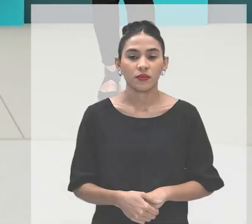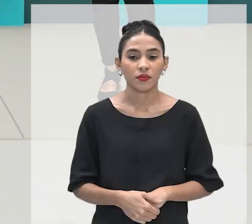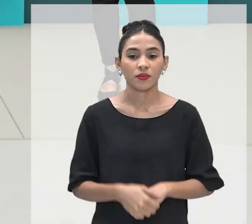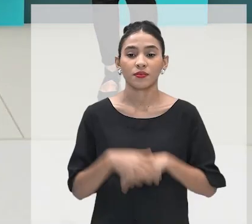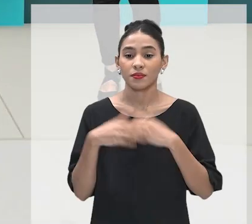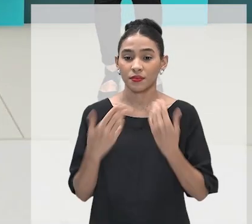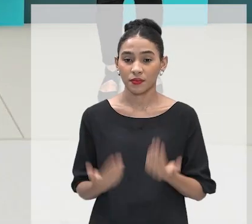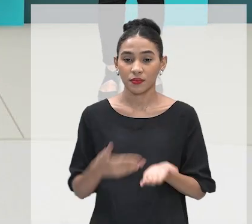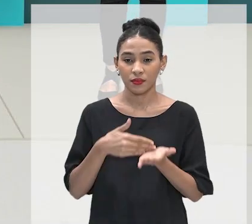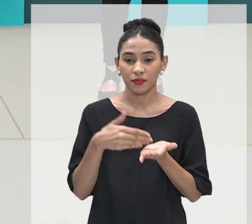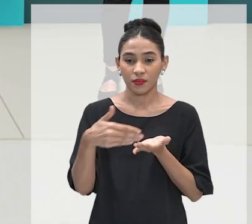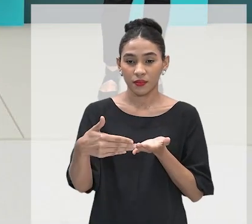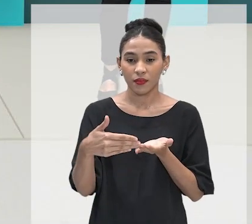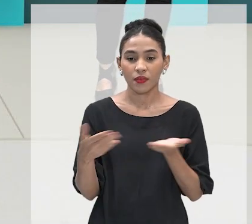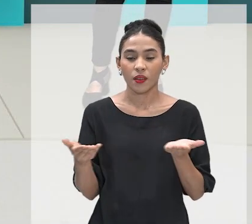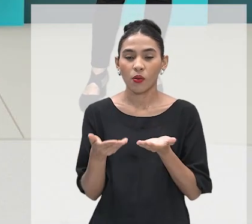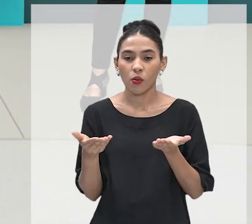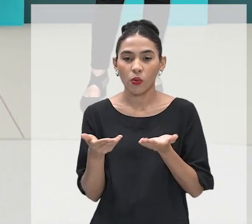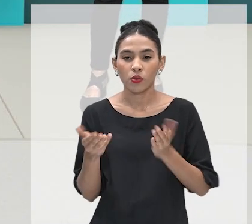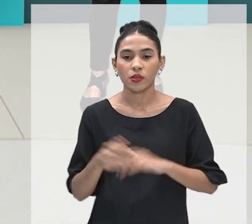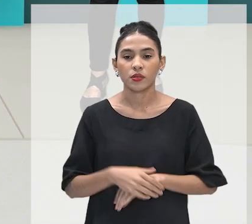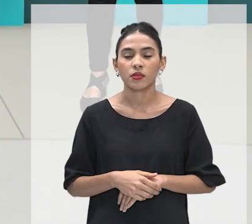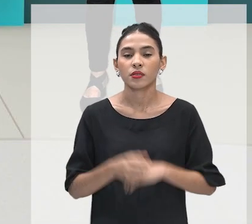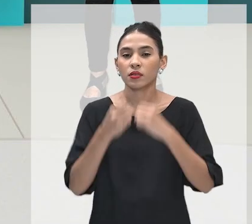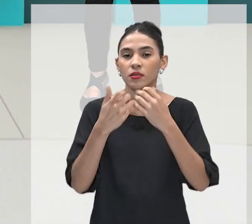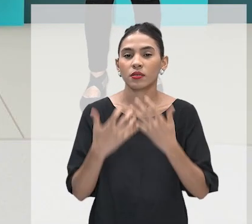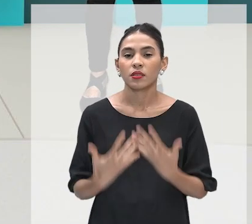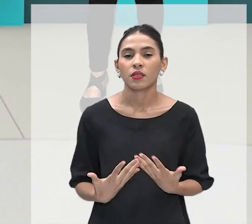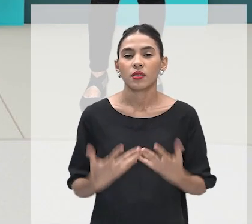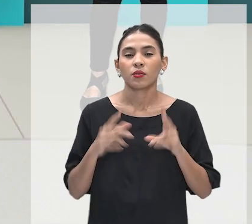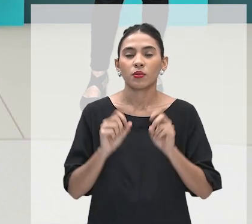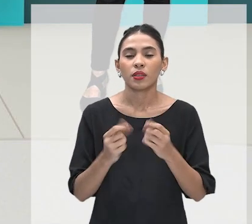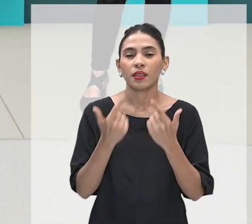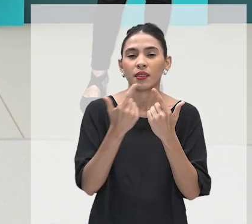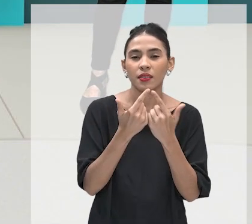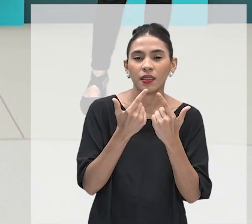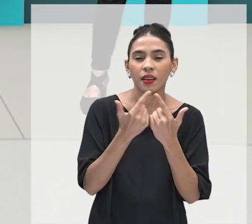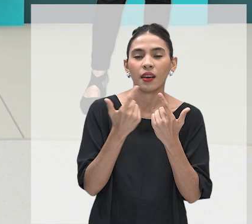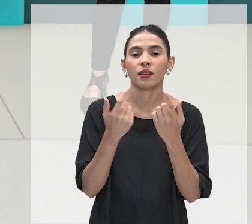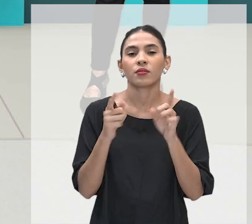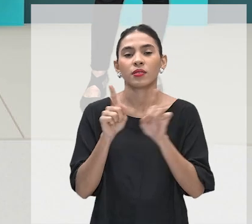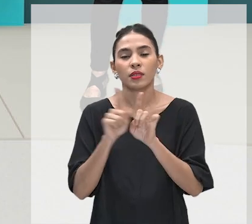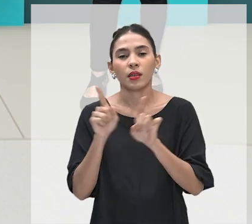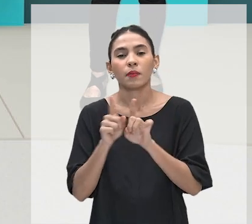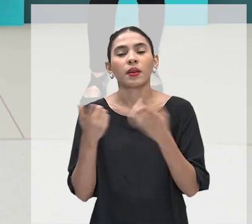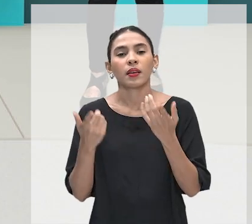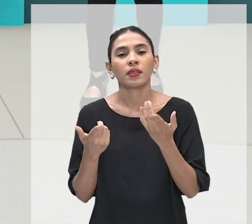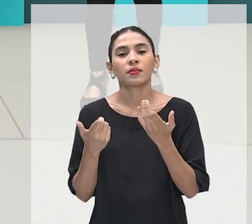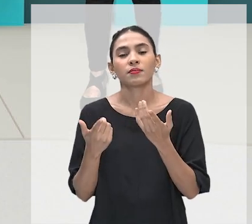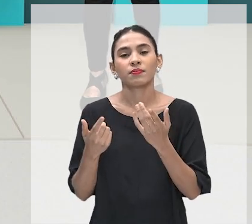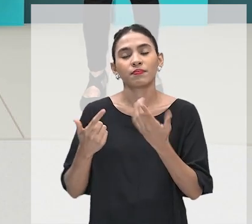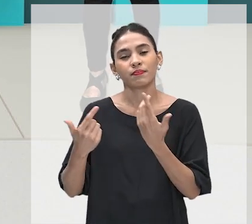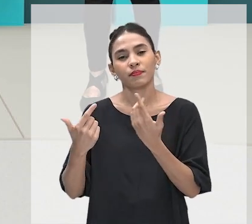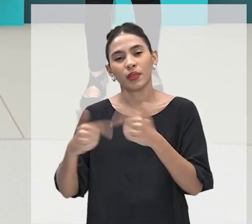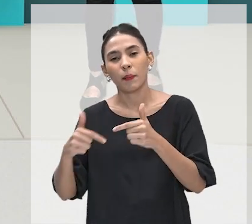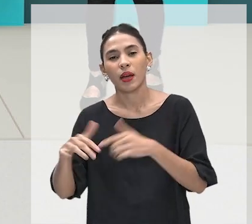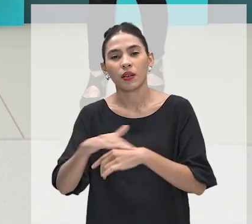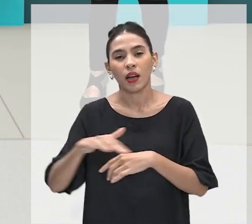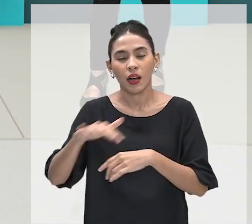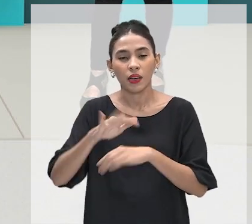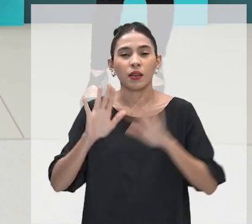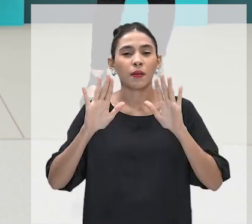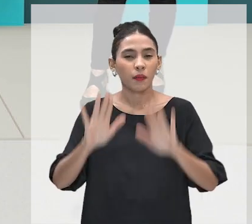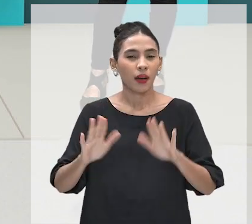Então, dando início, né, à questão, nós falamos sobre a questão do teatro, as atividades locais, mas falando sobre o teatro. Aqui eu